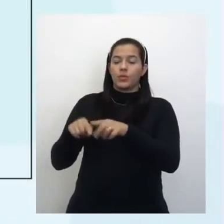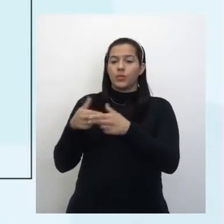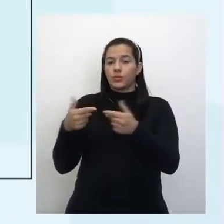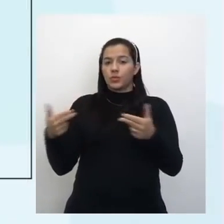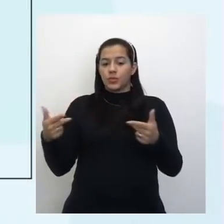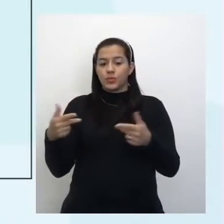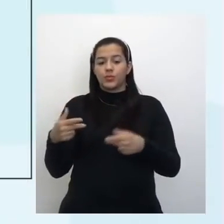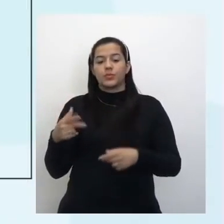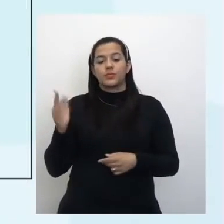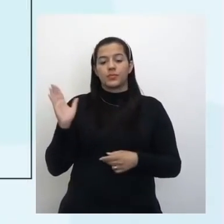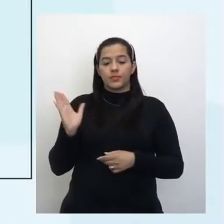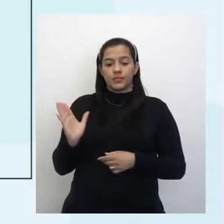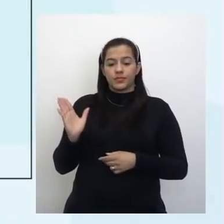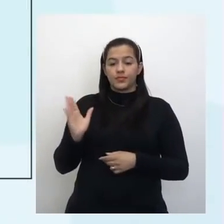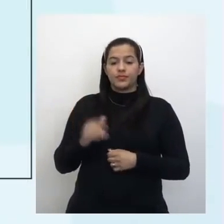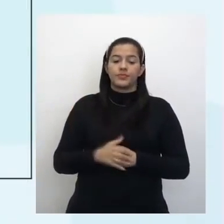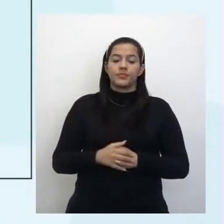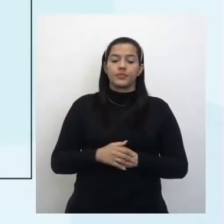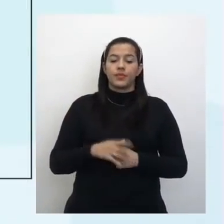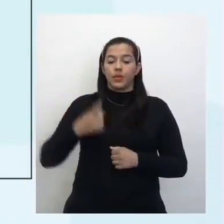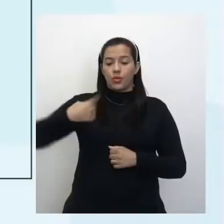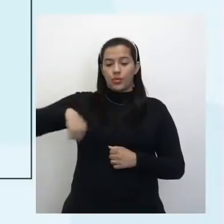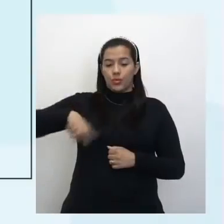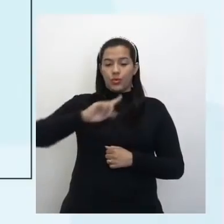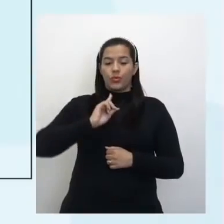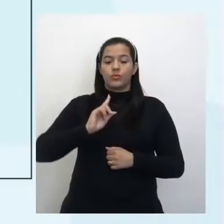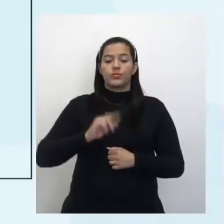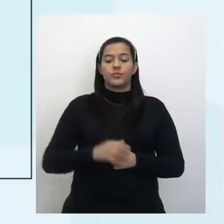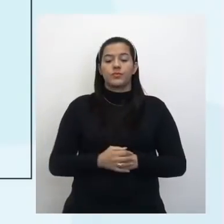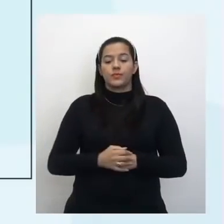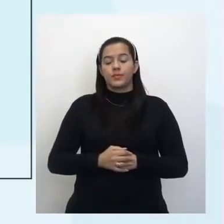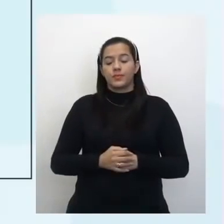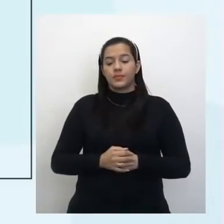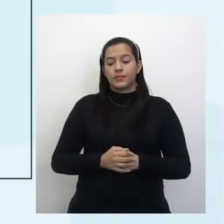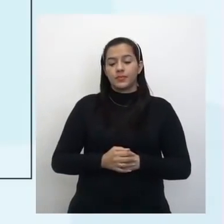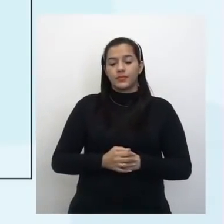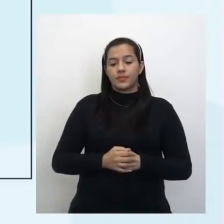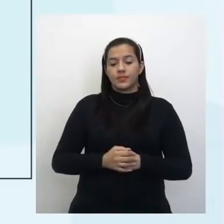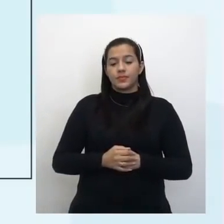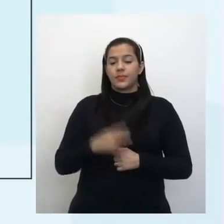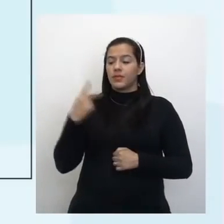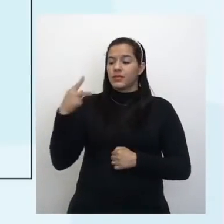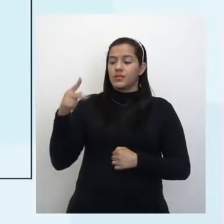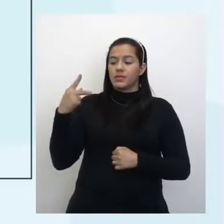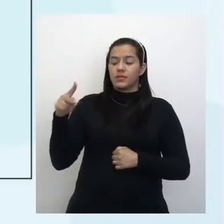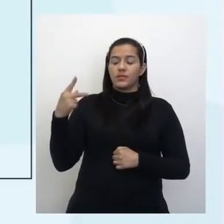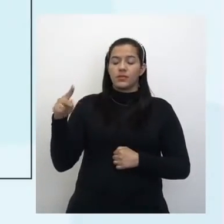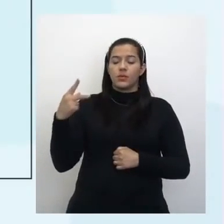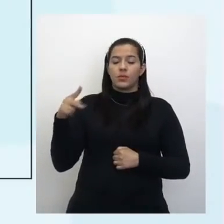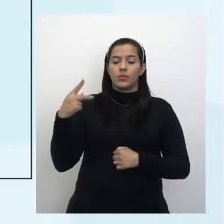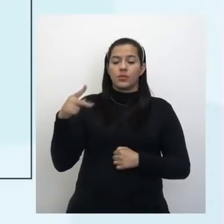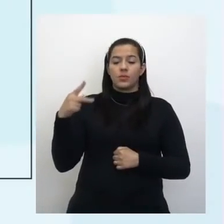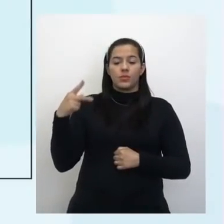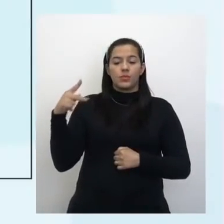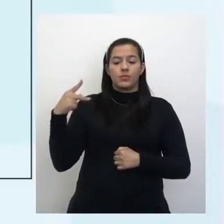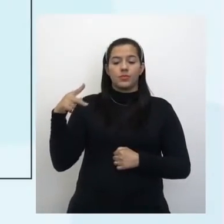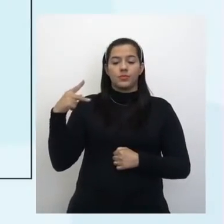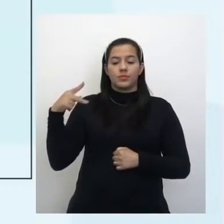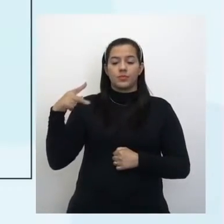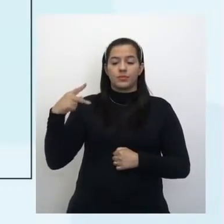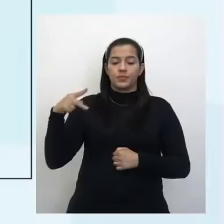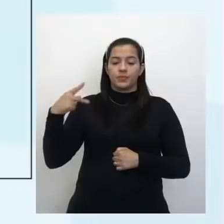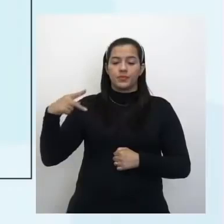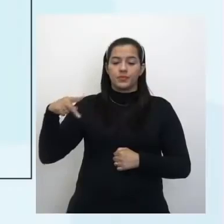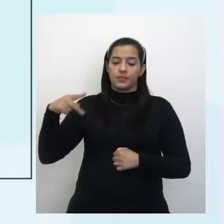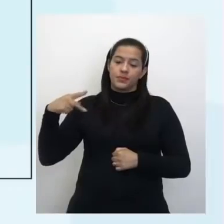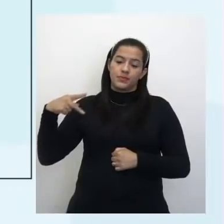de animal da coisa e antes nosso our our seus seus teus teus